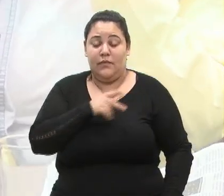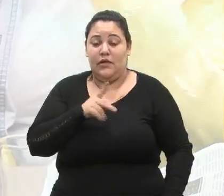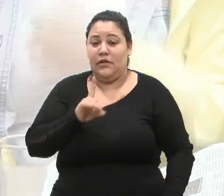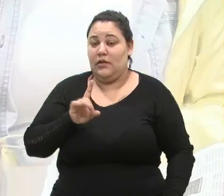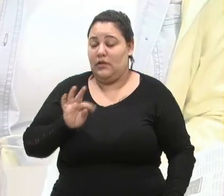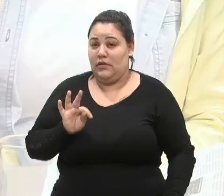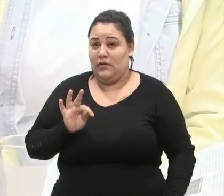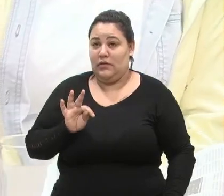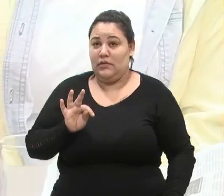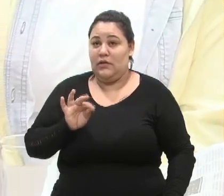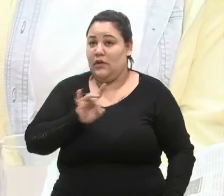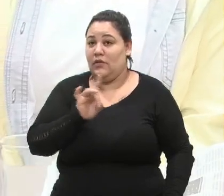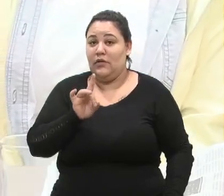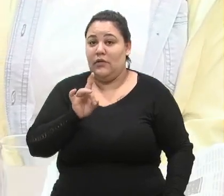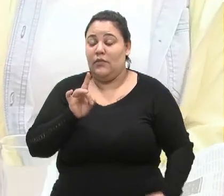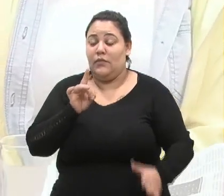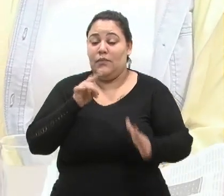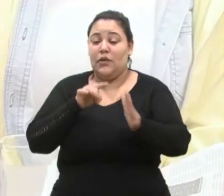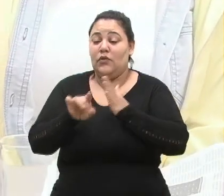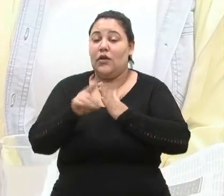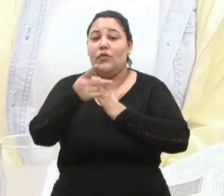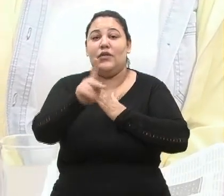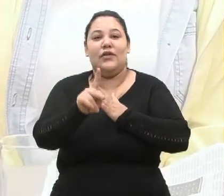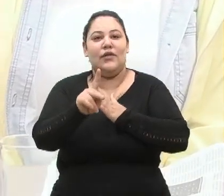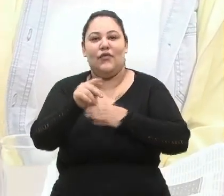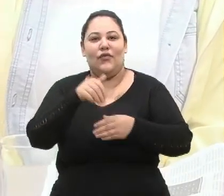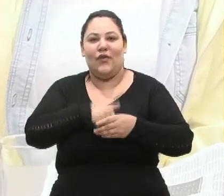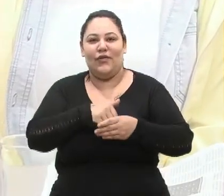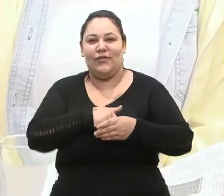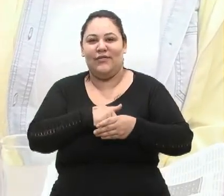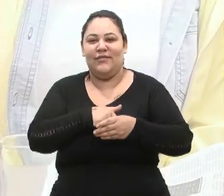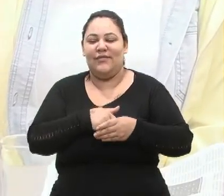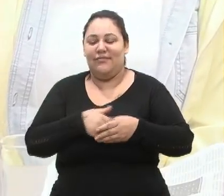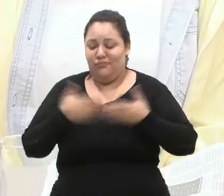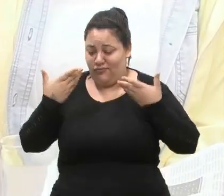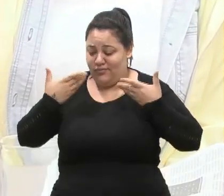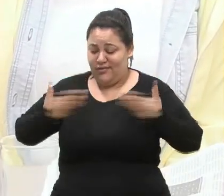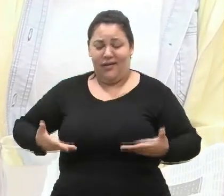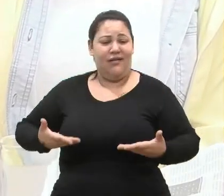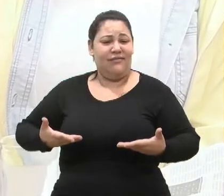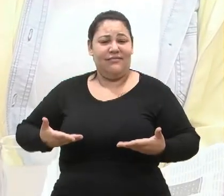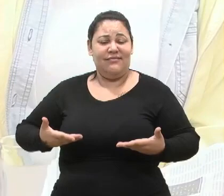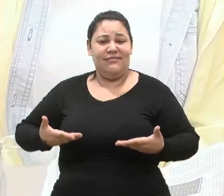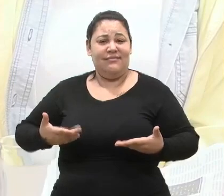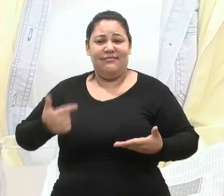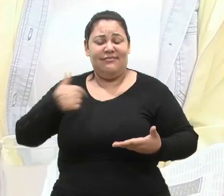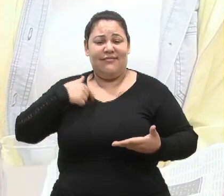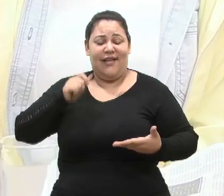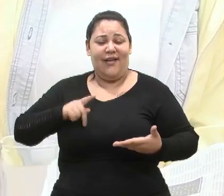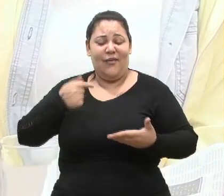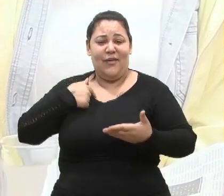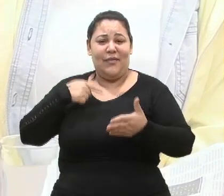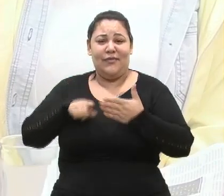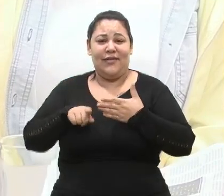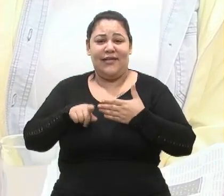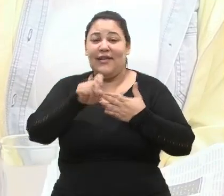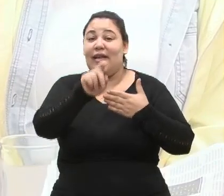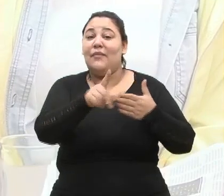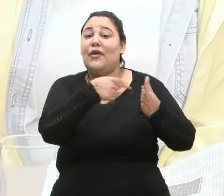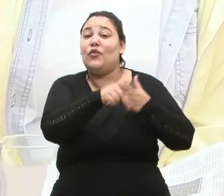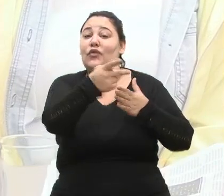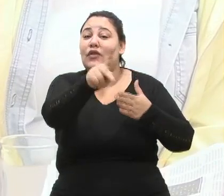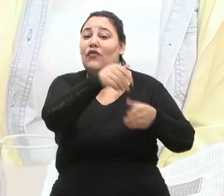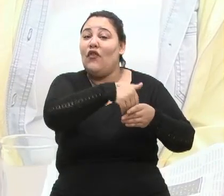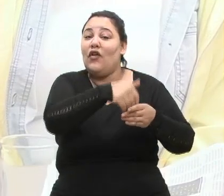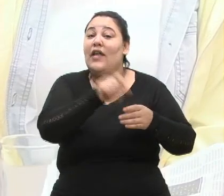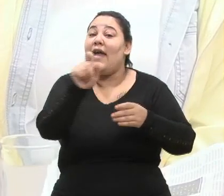não questionei o seu voto. Quem sou eu para questionar seu voto, né? Quem questiona os seus votos é o seu eleitorado. Eu estava falando de um tema que